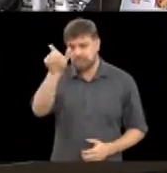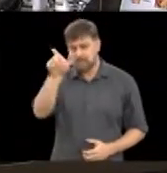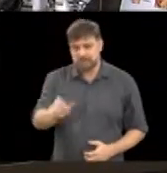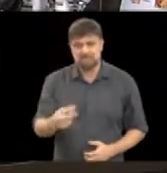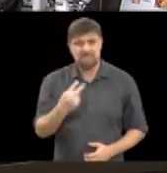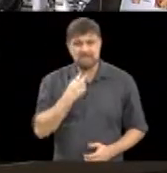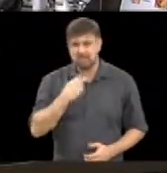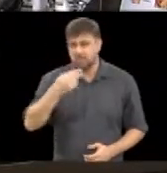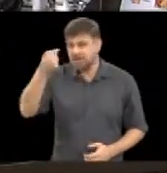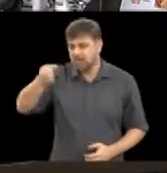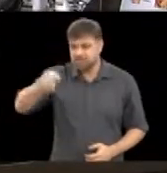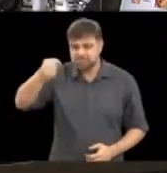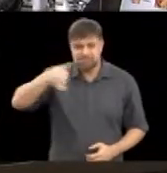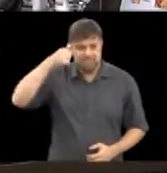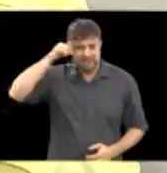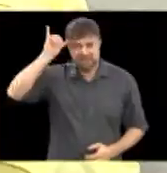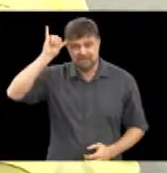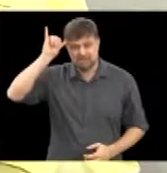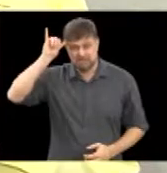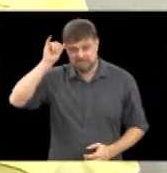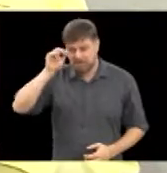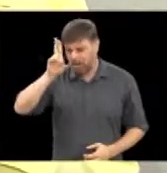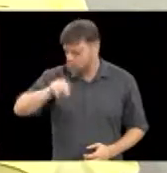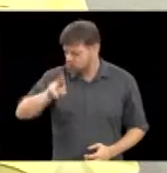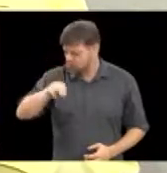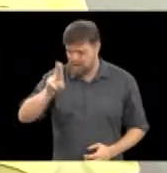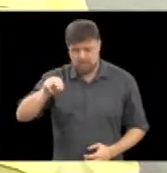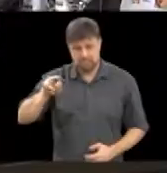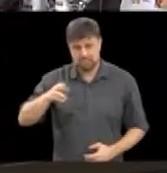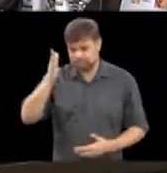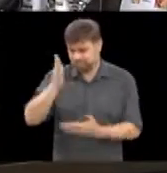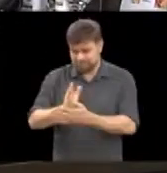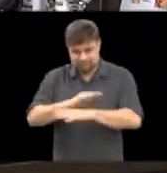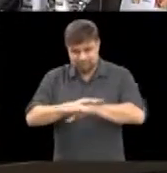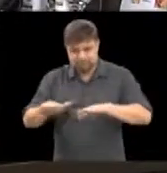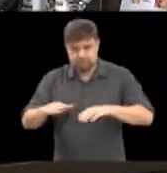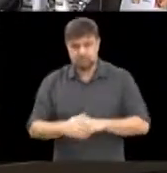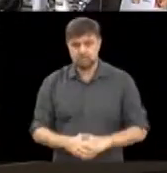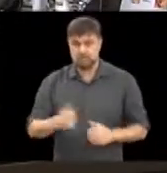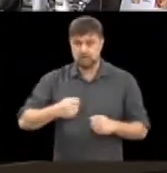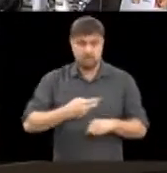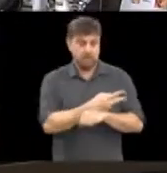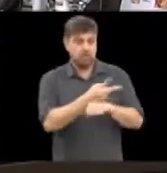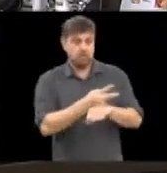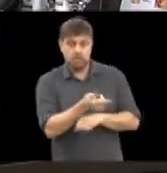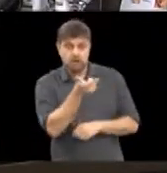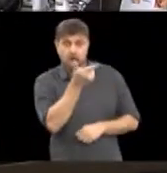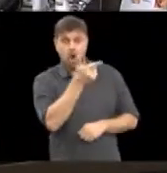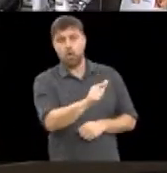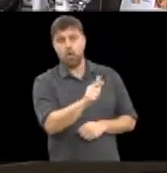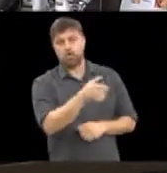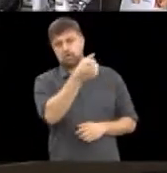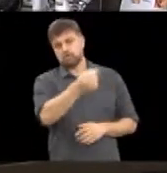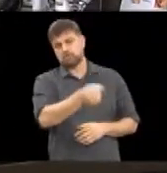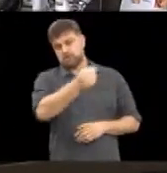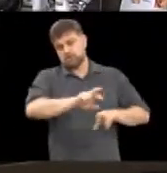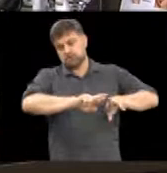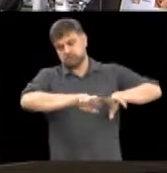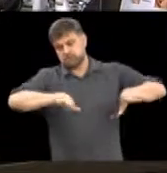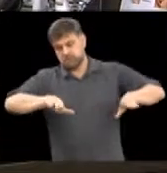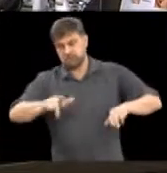não pode mais usar a proteína do leite da vaca, sabe? De maneira nenhuma. Não. Aí você tem que procurar outros tipos de